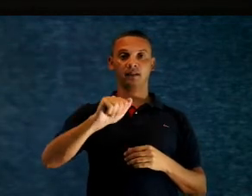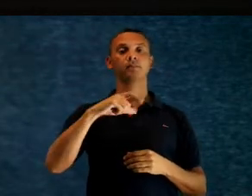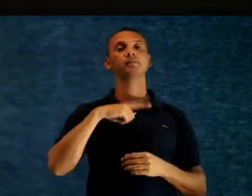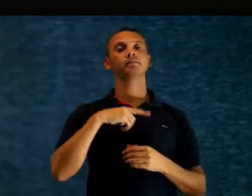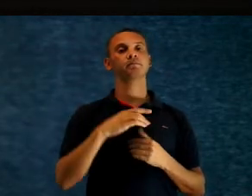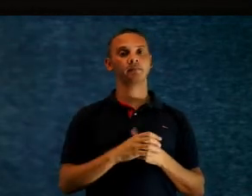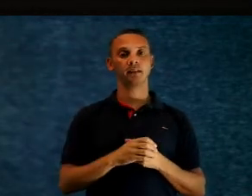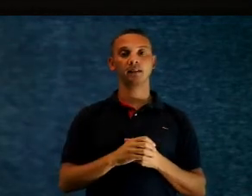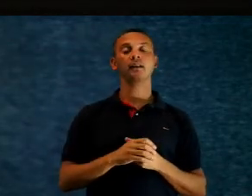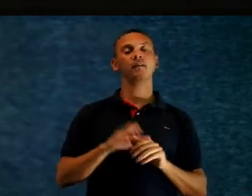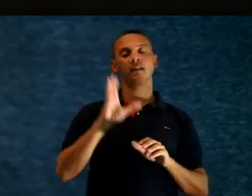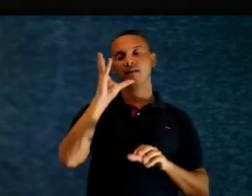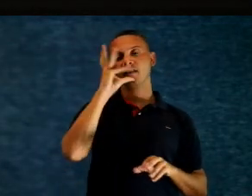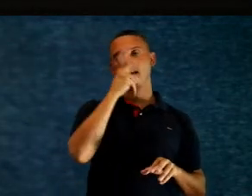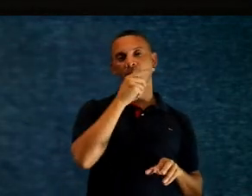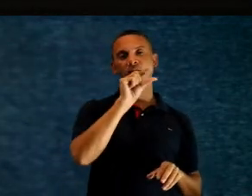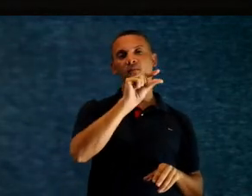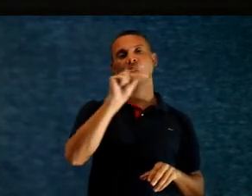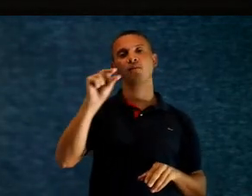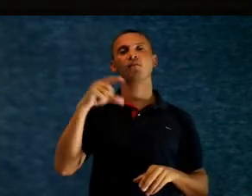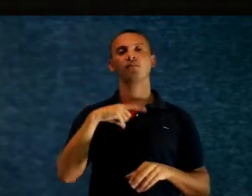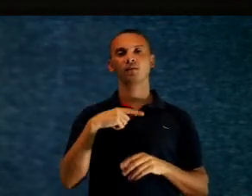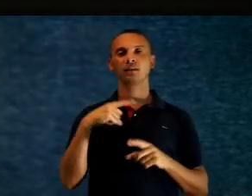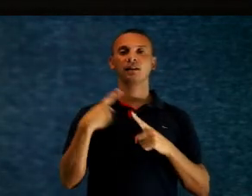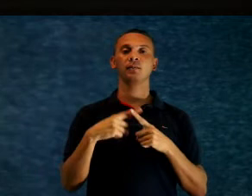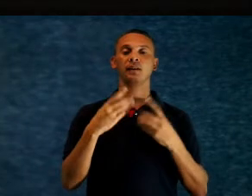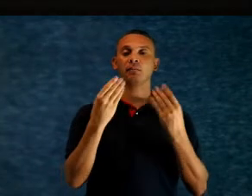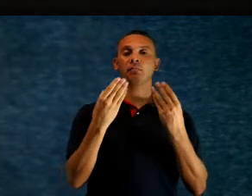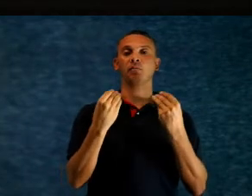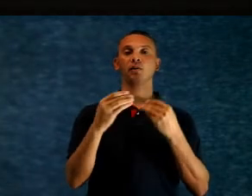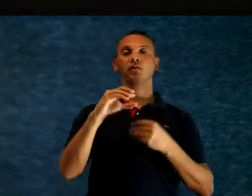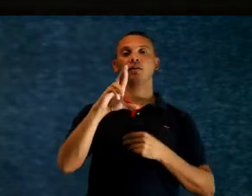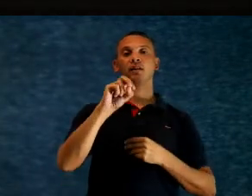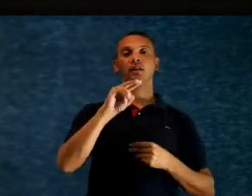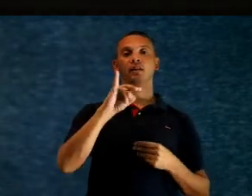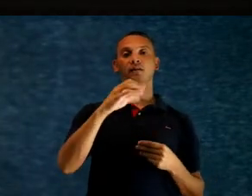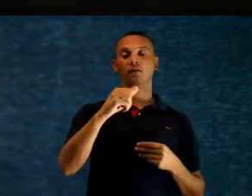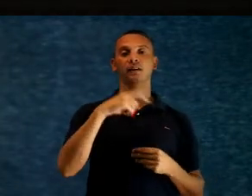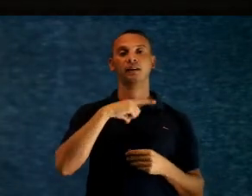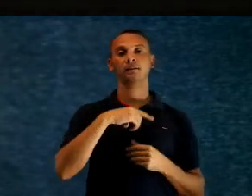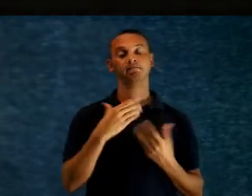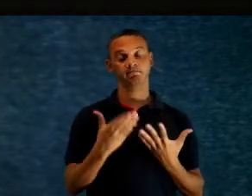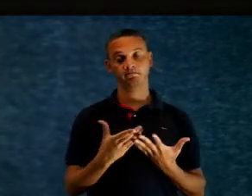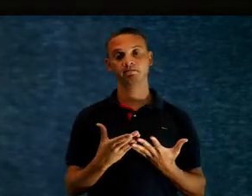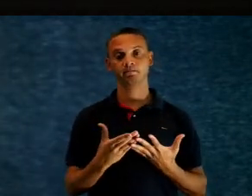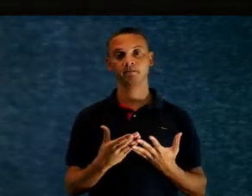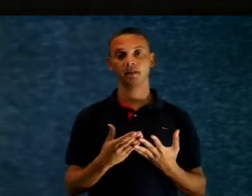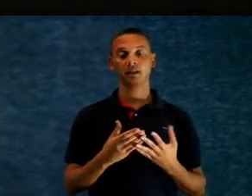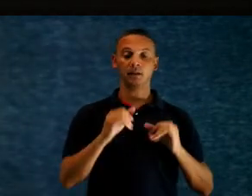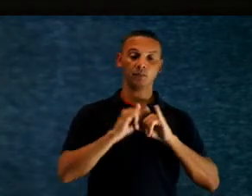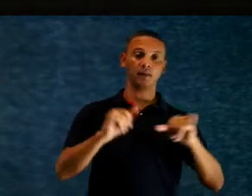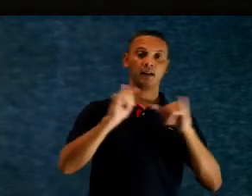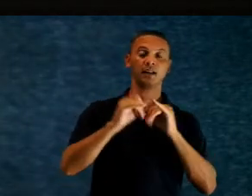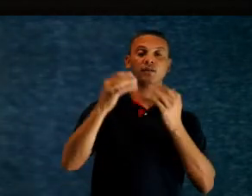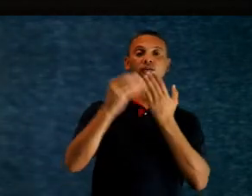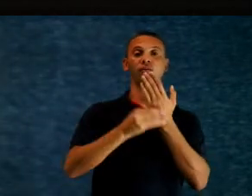serão algumas dezenas de volumes para reunir toda, toda essa crônica. Ora, se há crônicas de